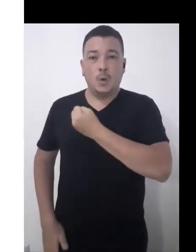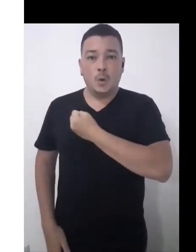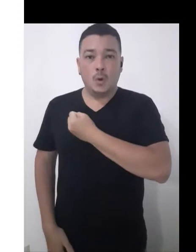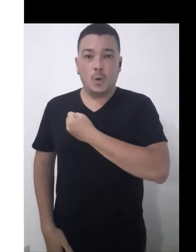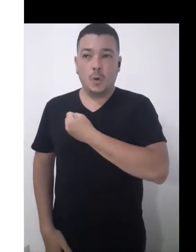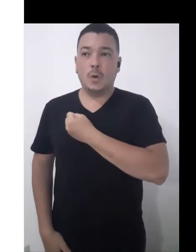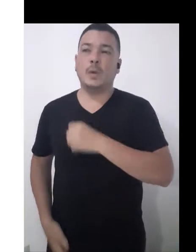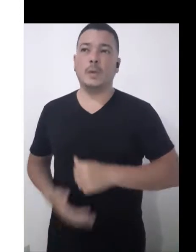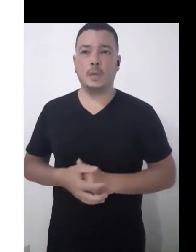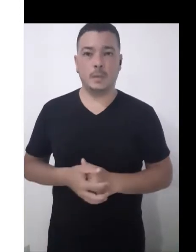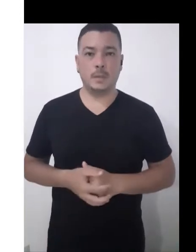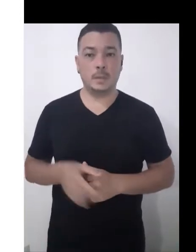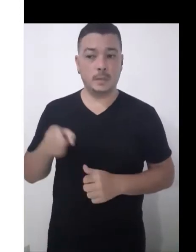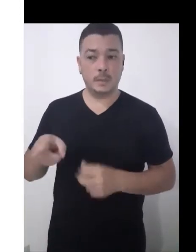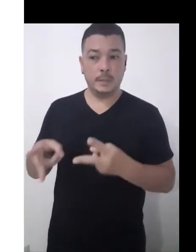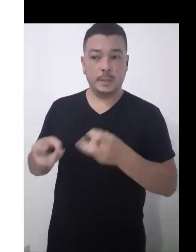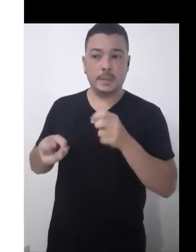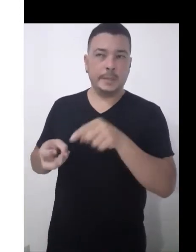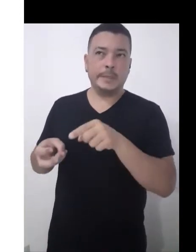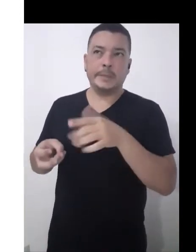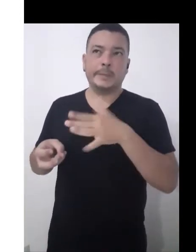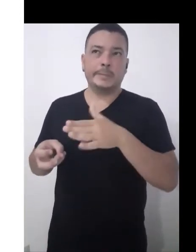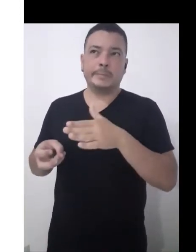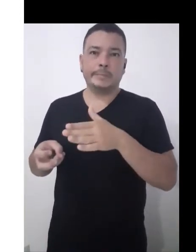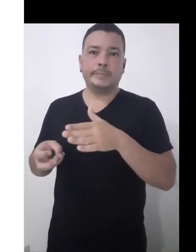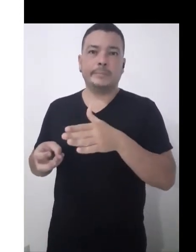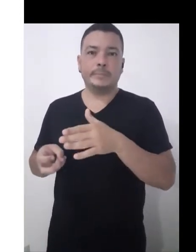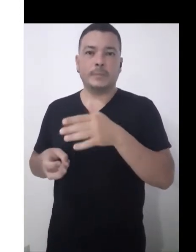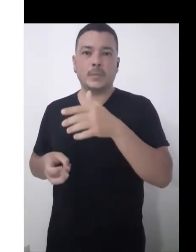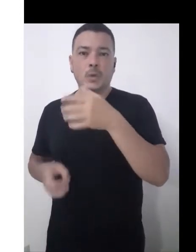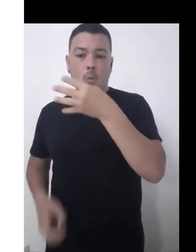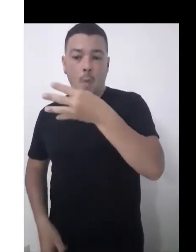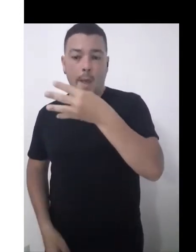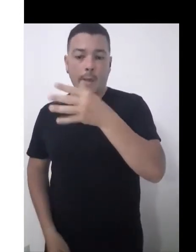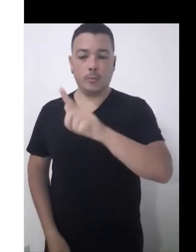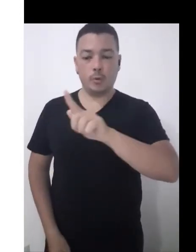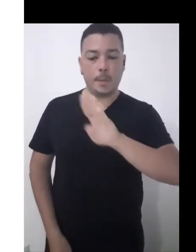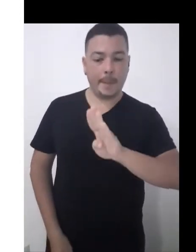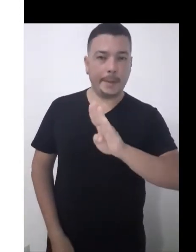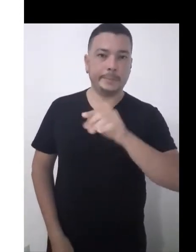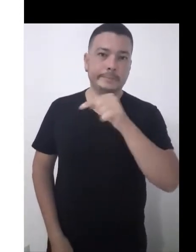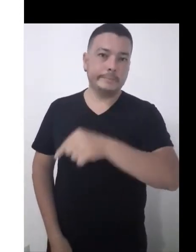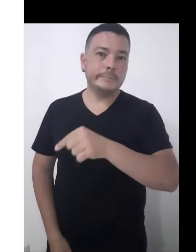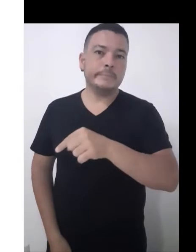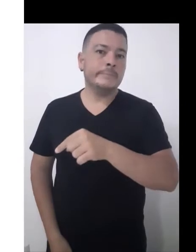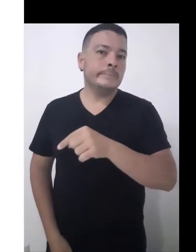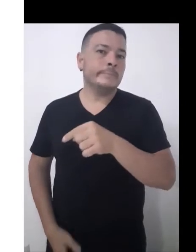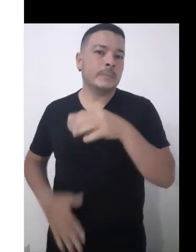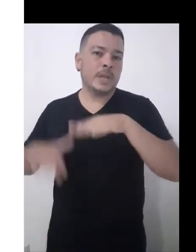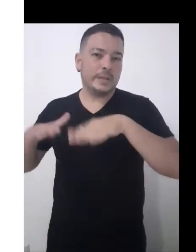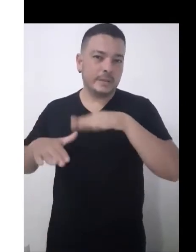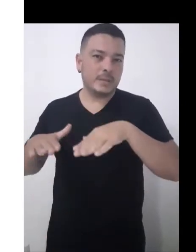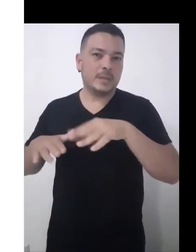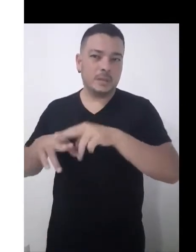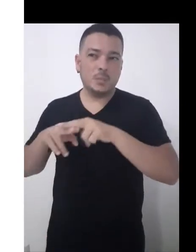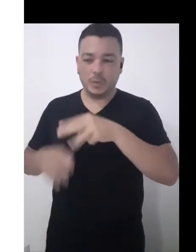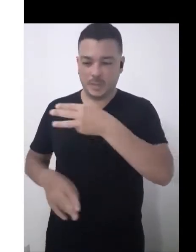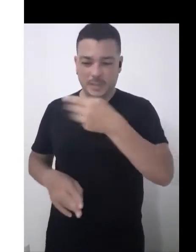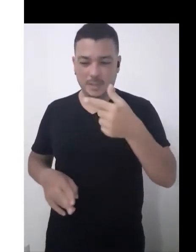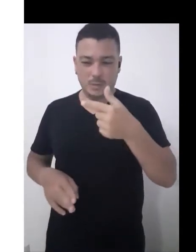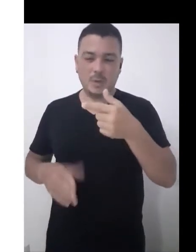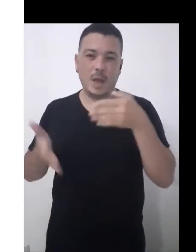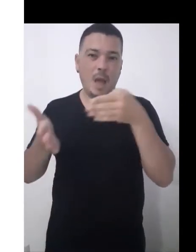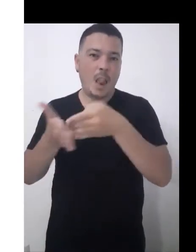elevado a 32, a gente vai encontrar algo em torno dos 4 GB. Então, tudo em sistemas de 32 bits é limitado a 4